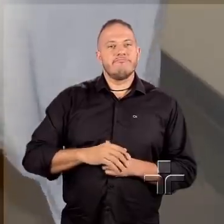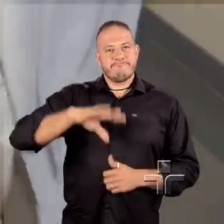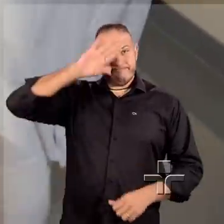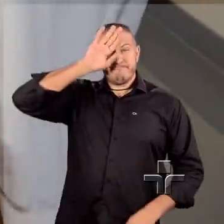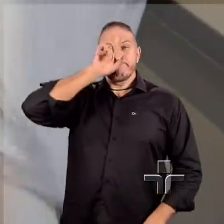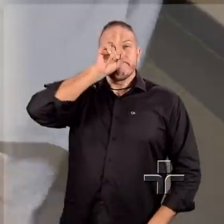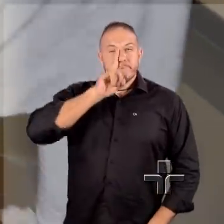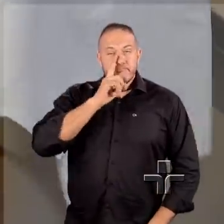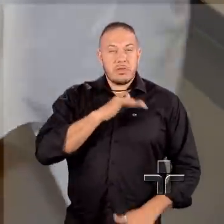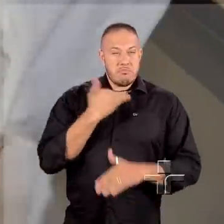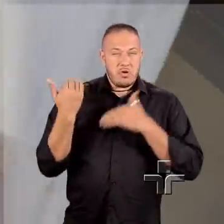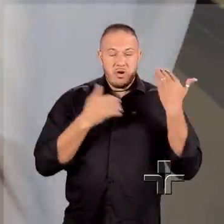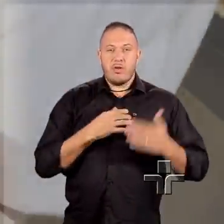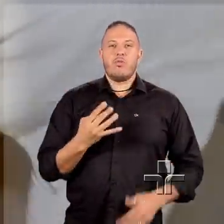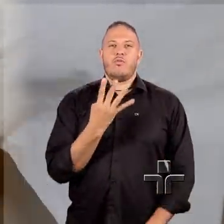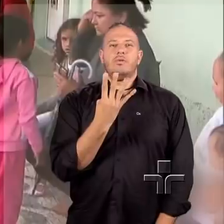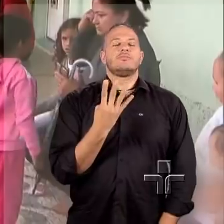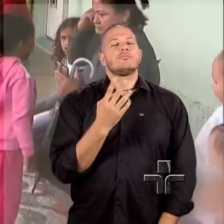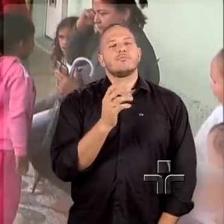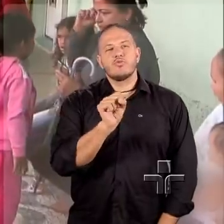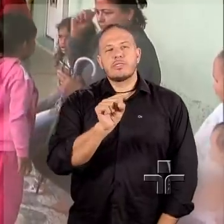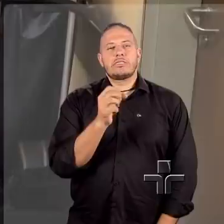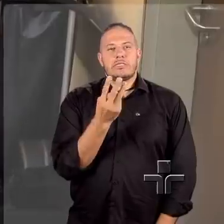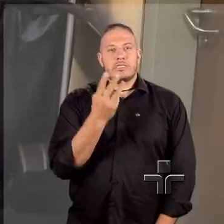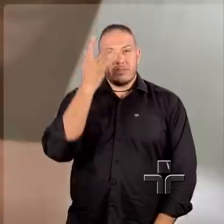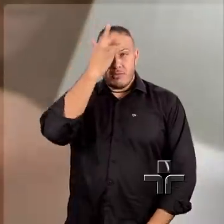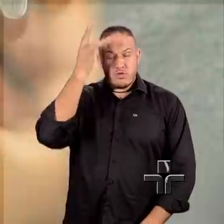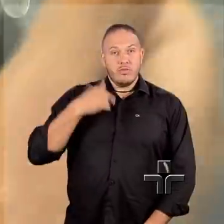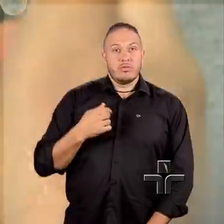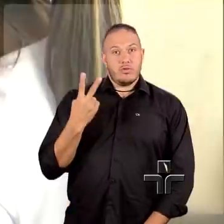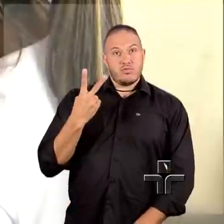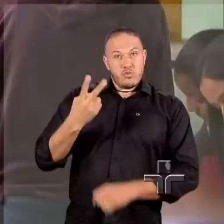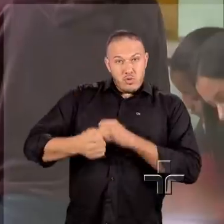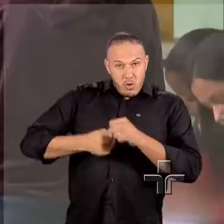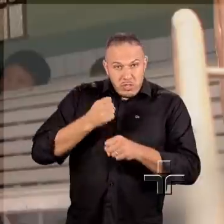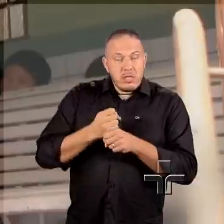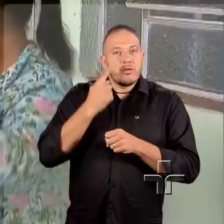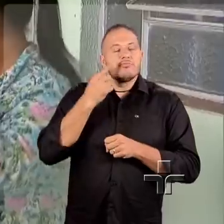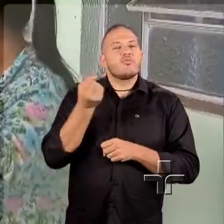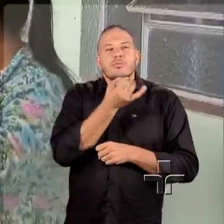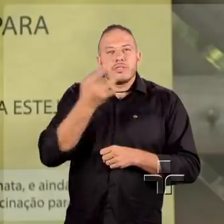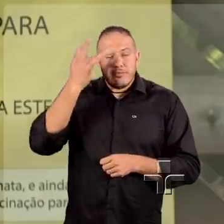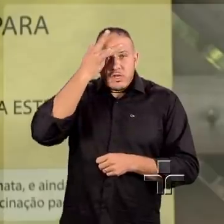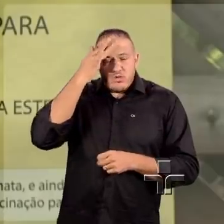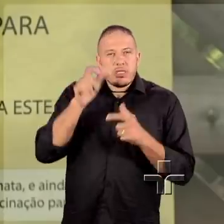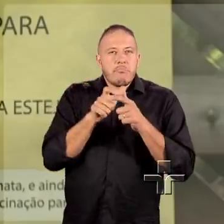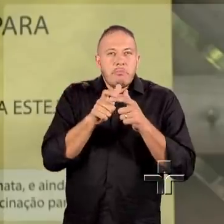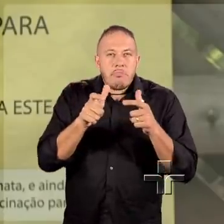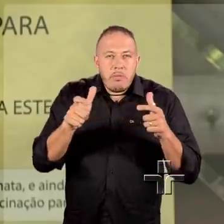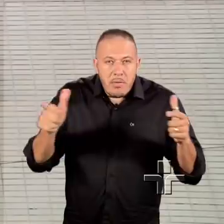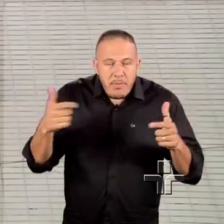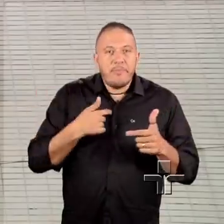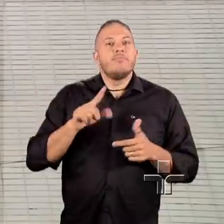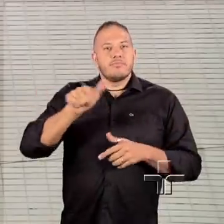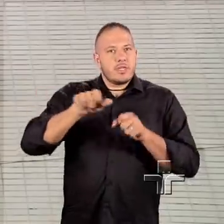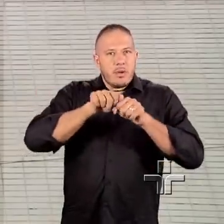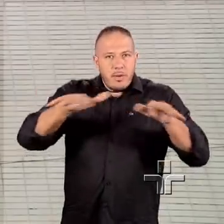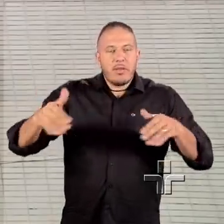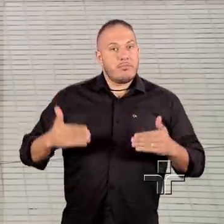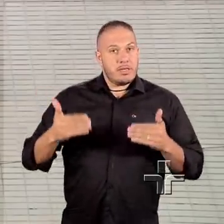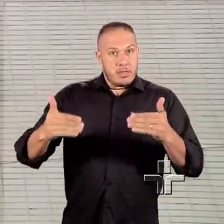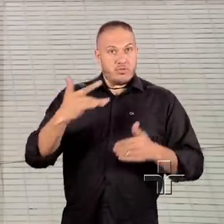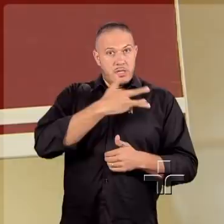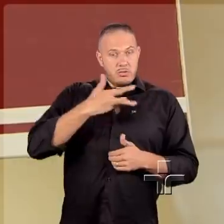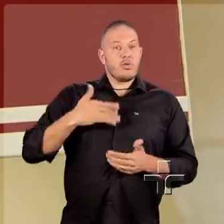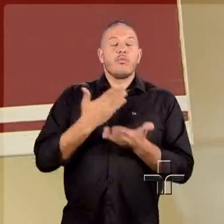matou 483 pessoas. Este é o segundo ano de alta no número de casos da doença. Após o surto, o Ministério da Saúde passou